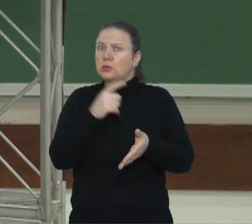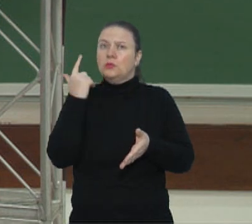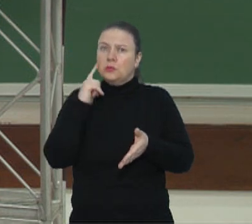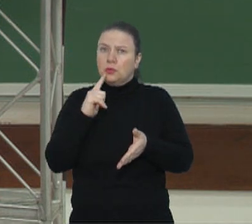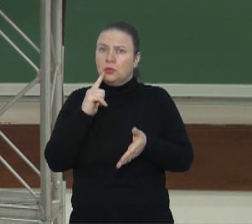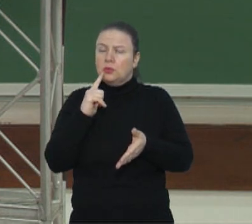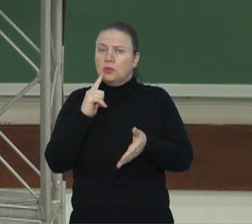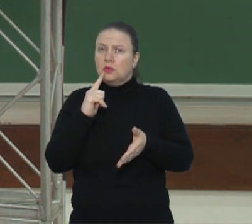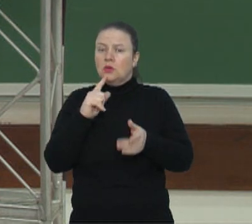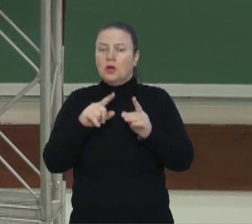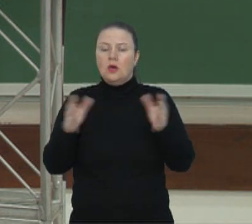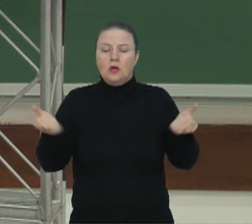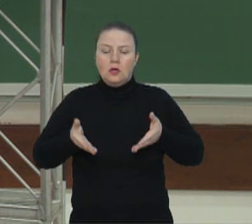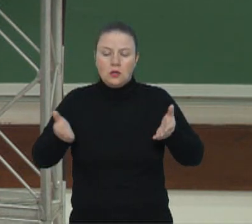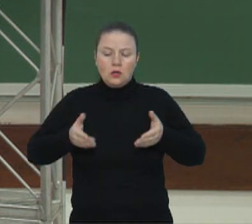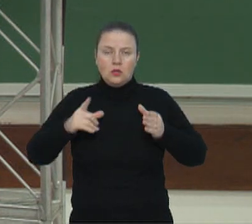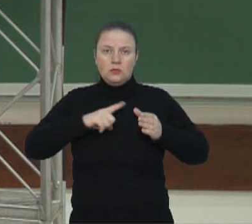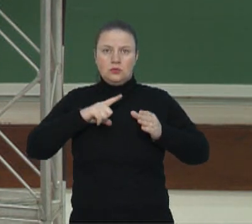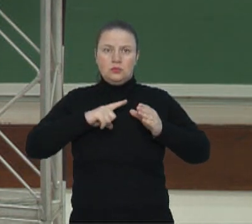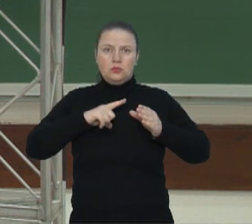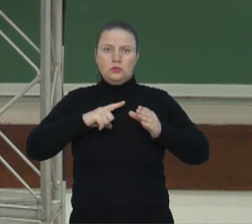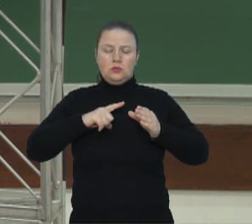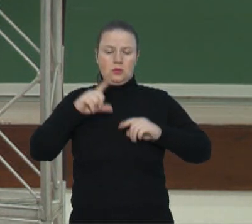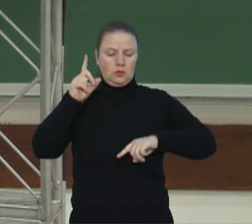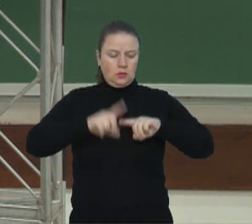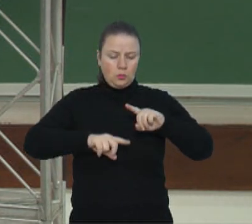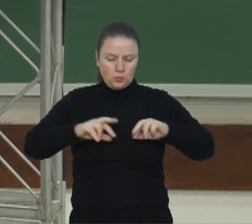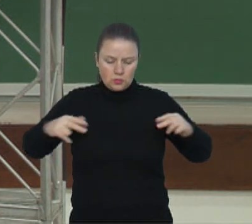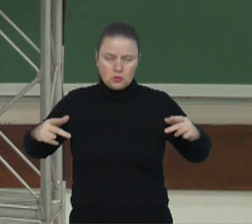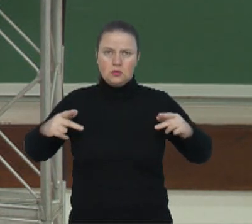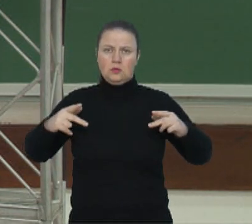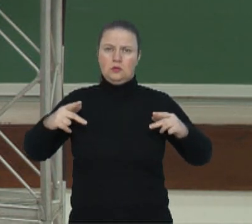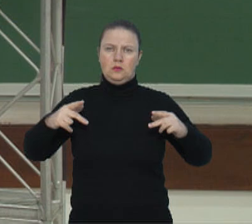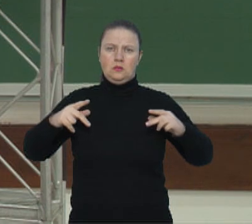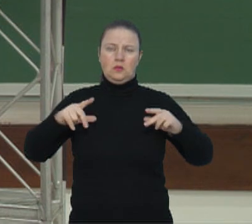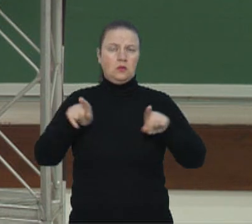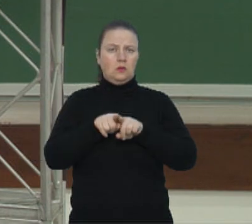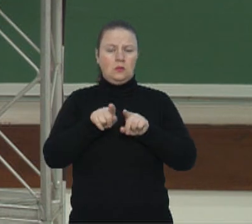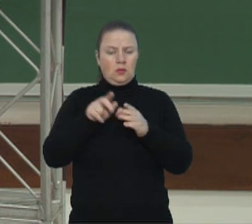estava na revista, estava no jornal. Então, os artistas vão começar a se apropriar disso.